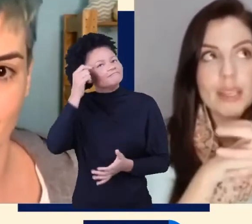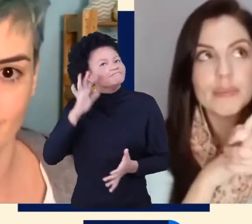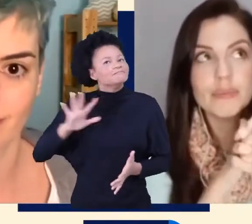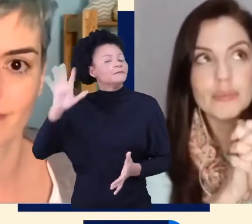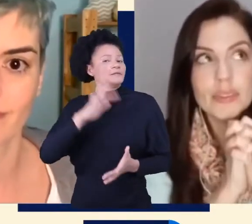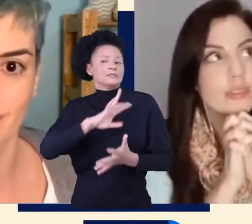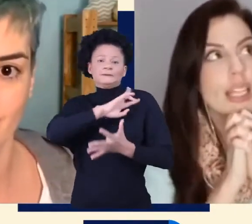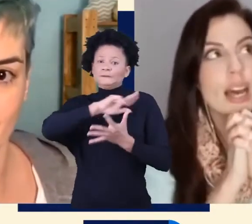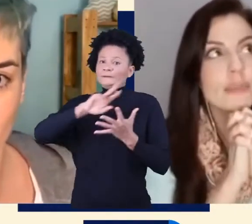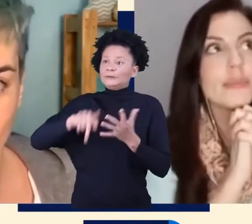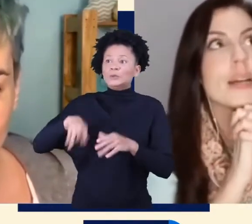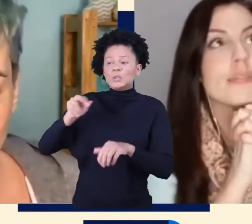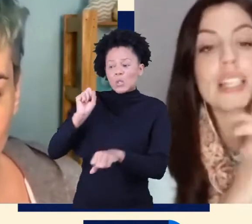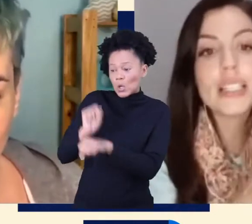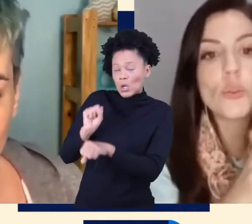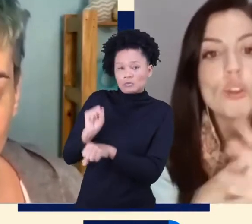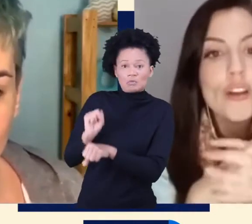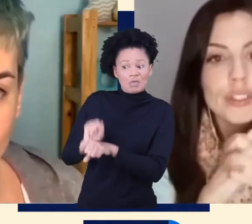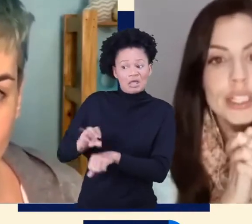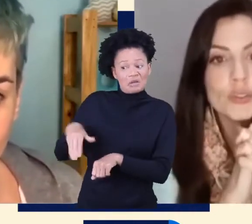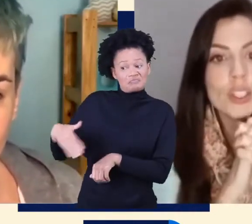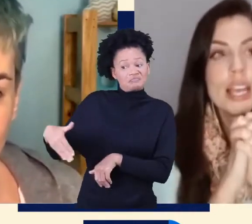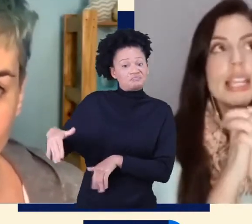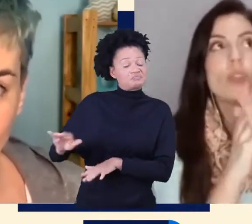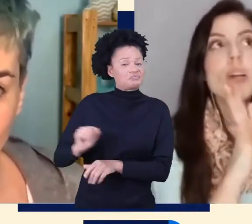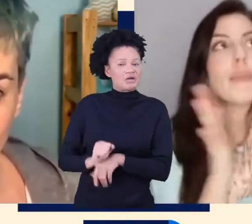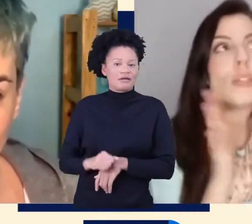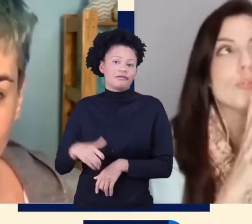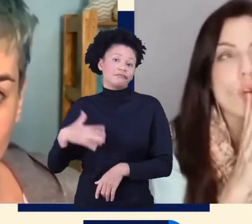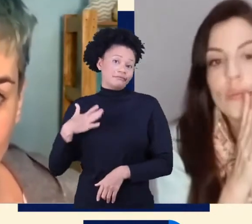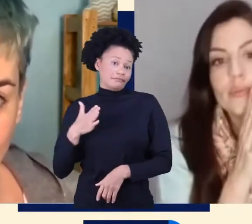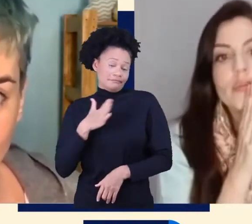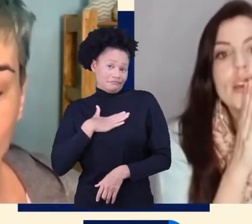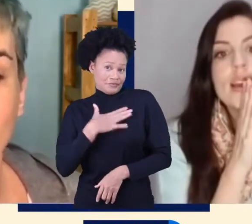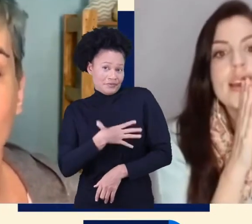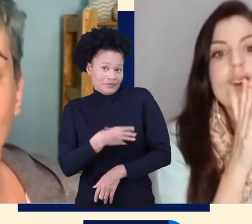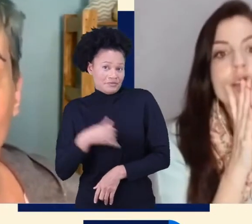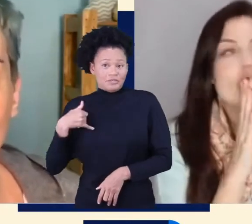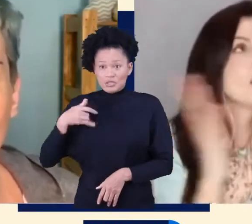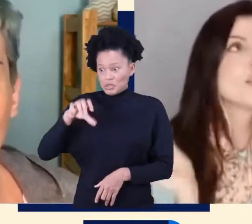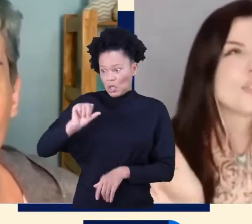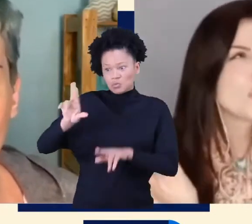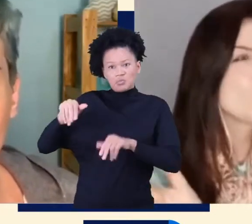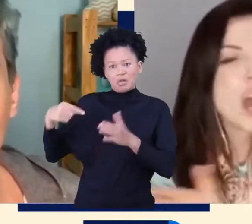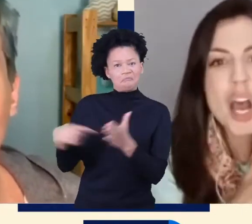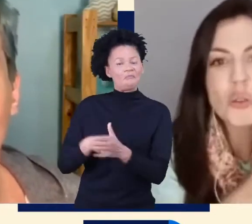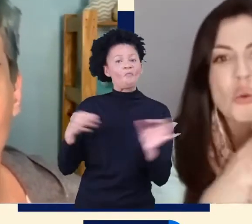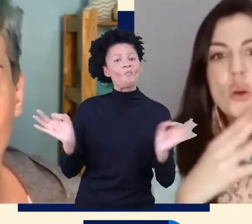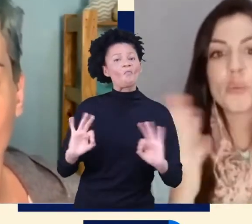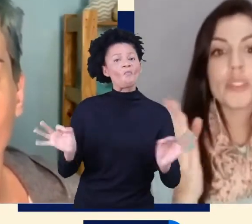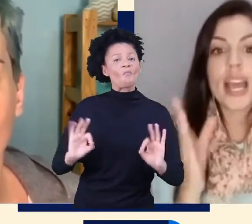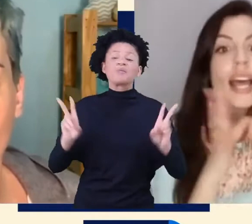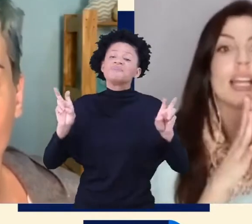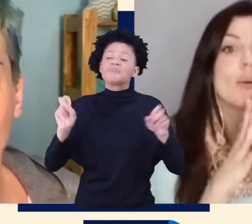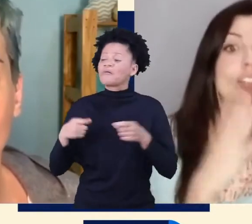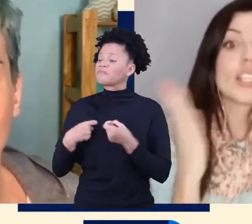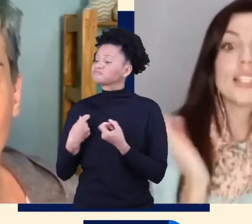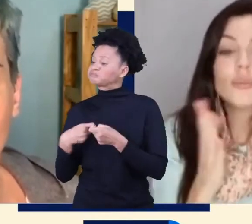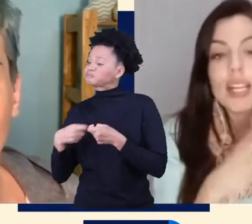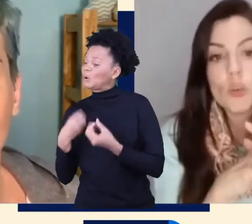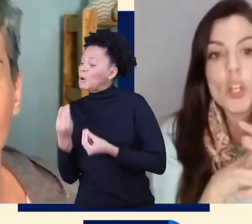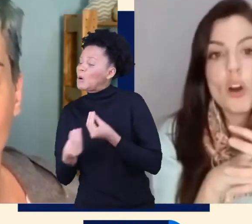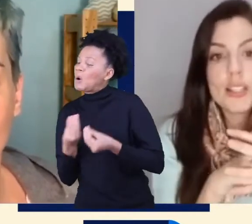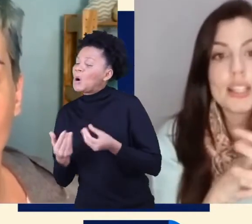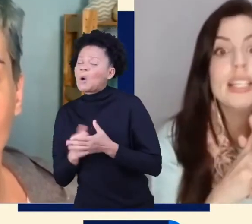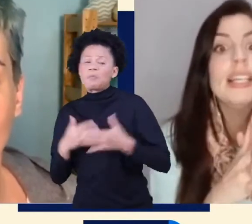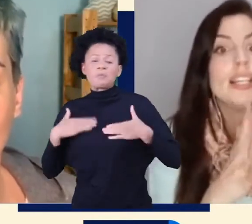tá? Minha filha está com 9 anos e nunca perguntou de relação sexual, do corpo dela. Eu acho que ela